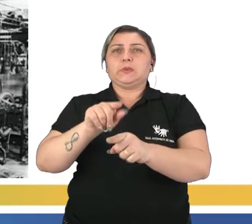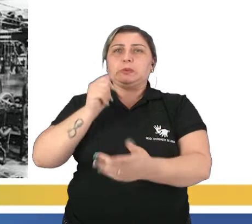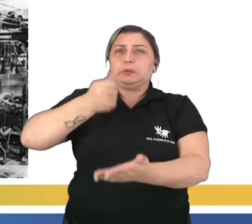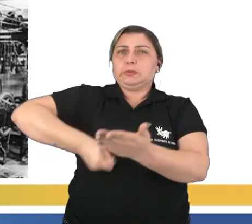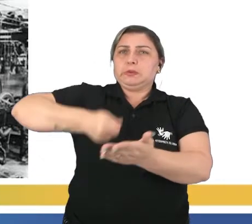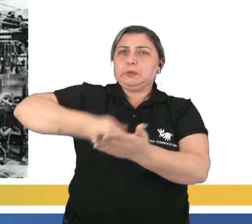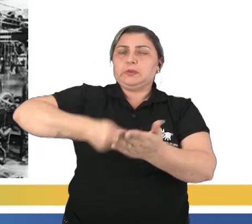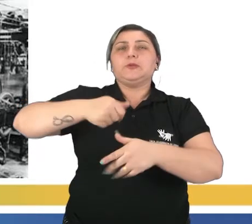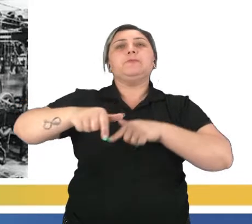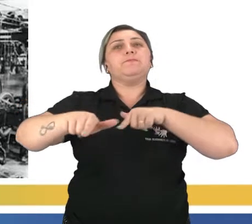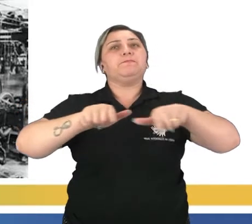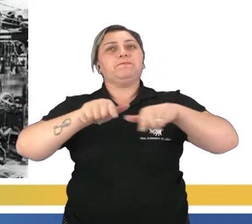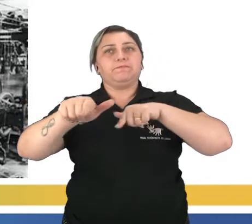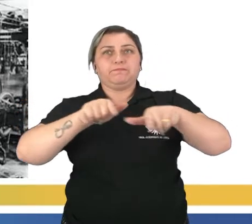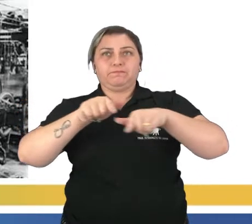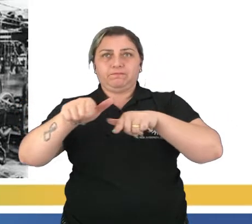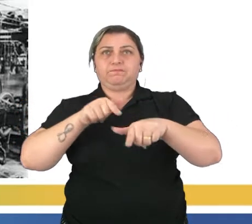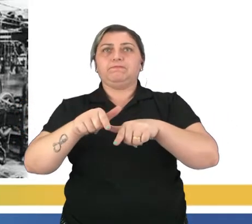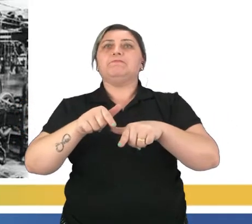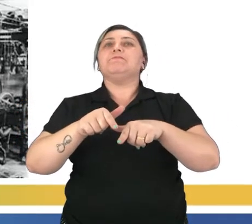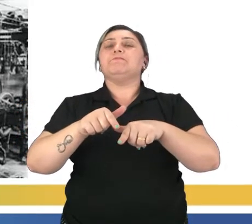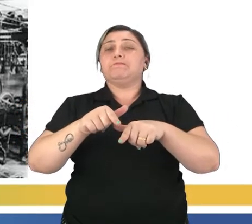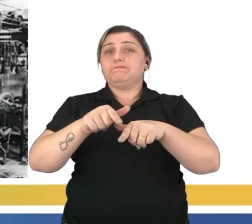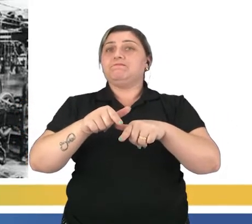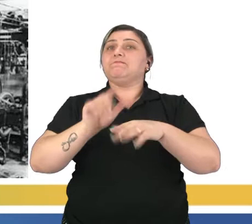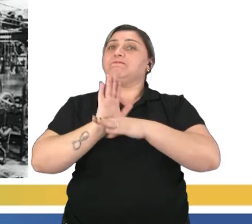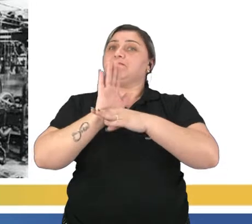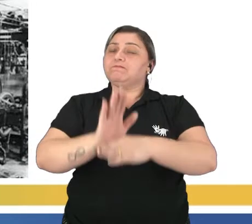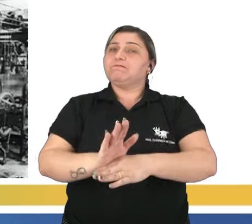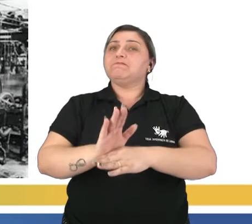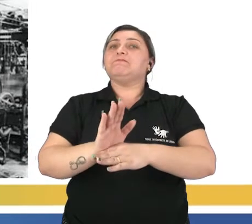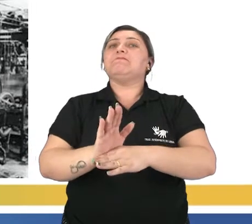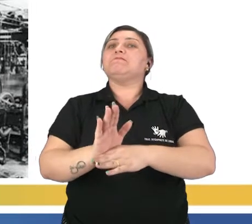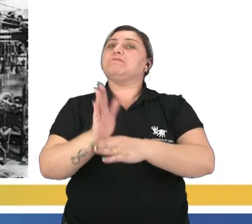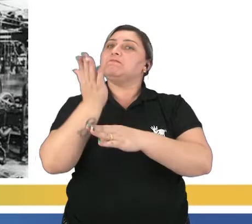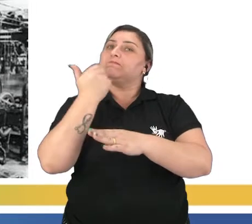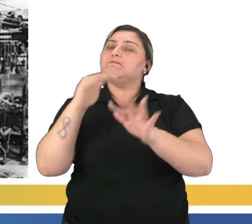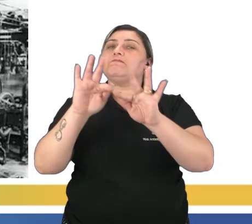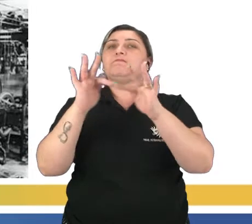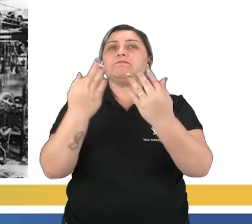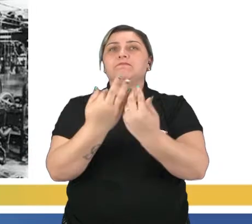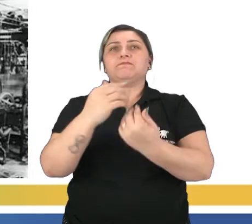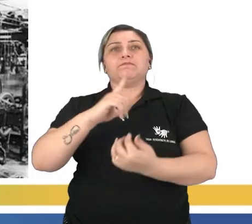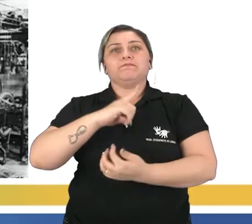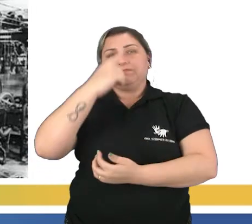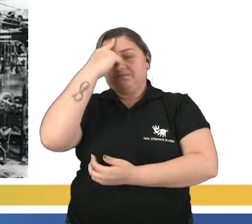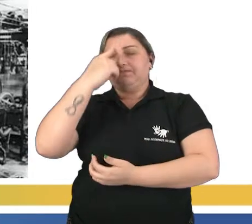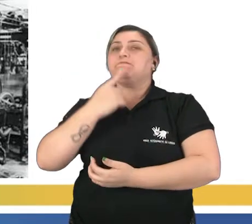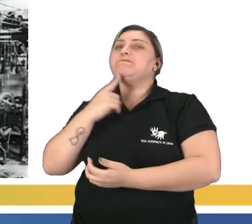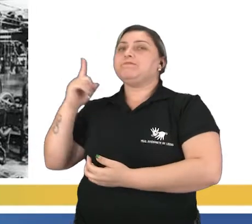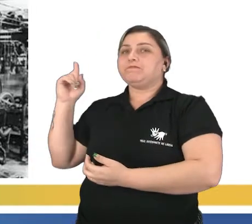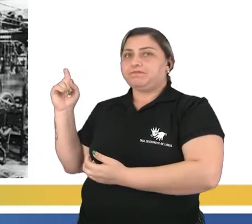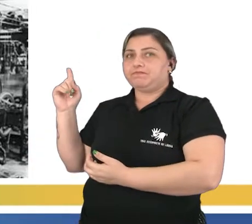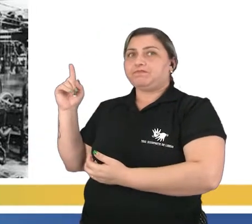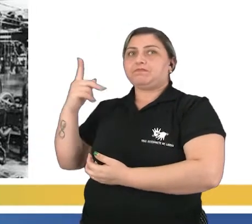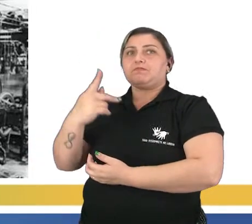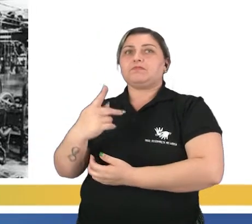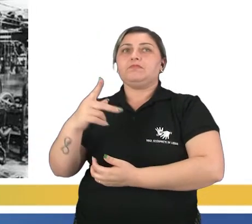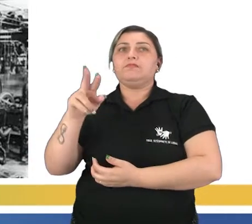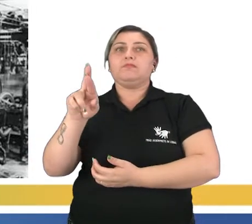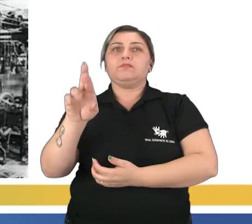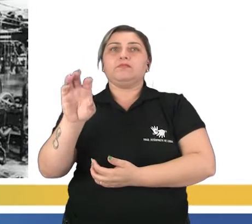obrigadas a trabalhar para sustentarem as suas famílias. E aí tem uma imagem dessa classe que surge, que é